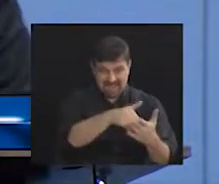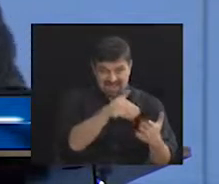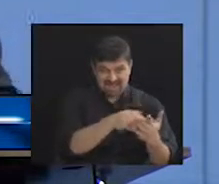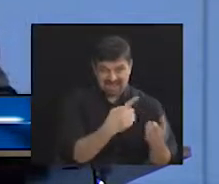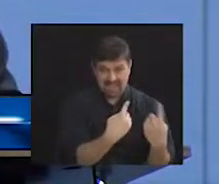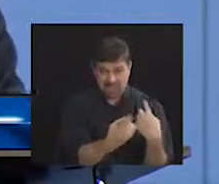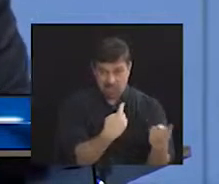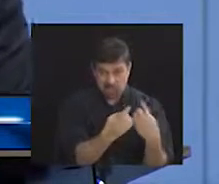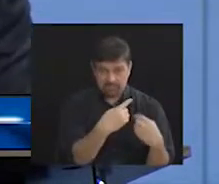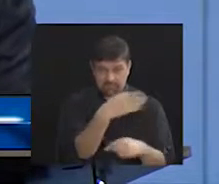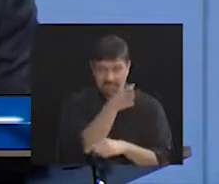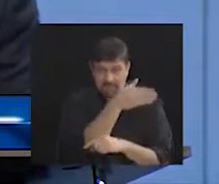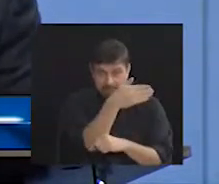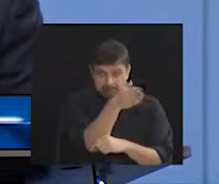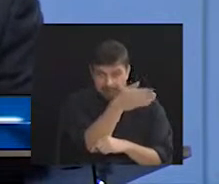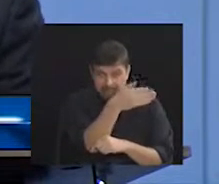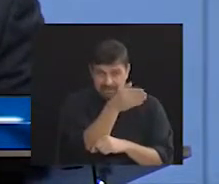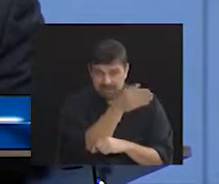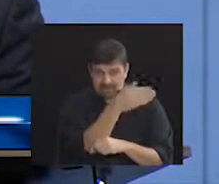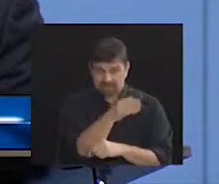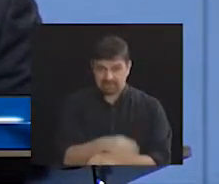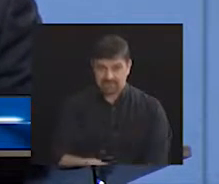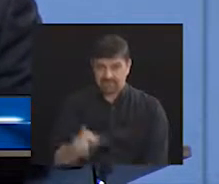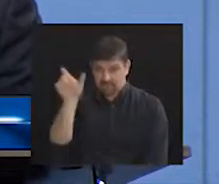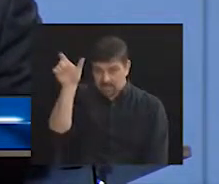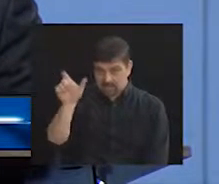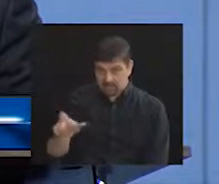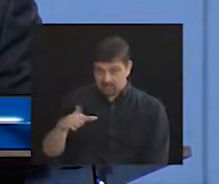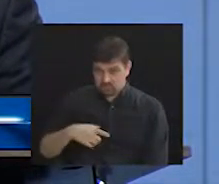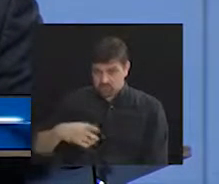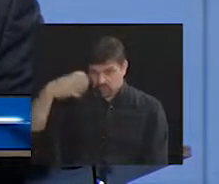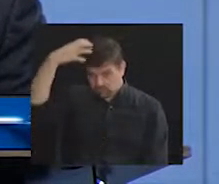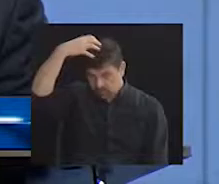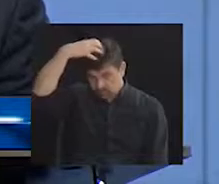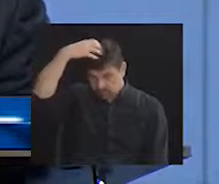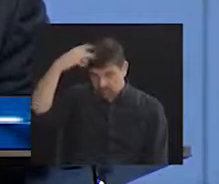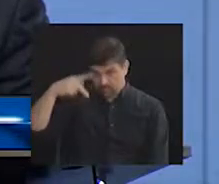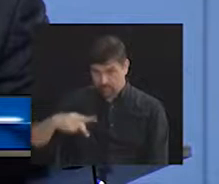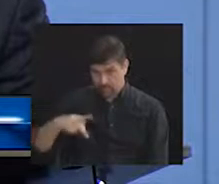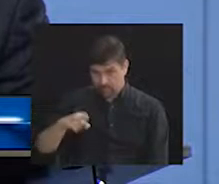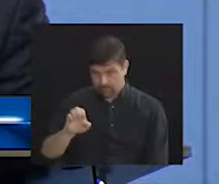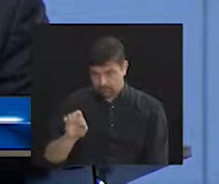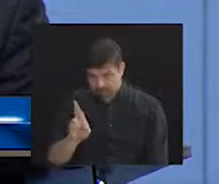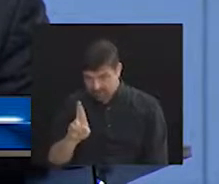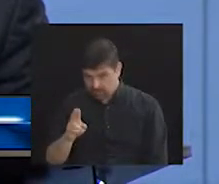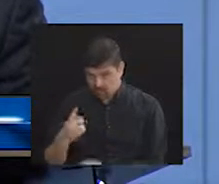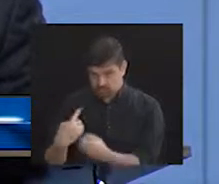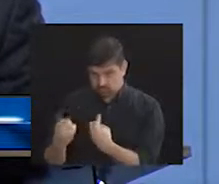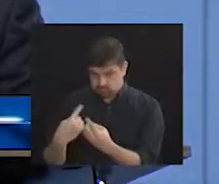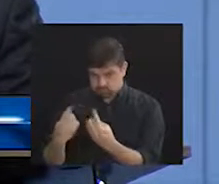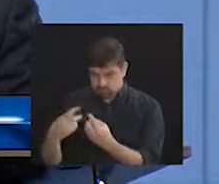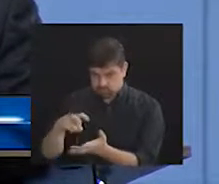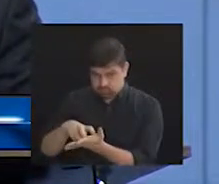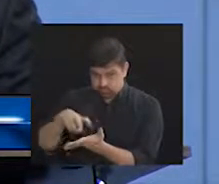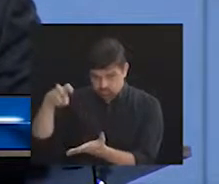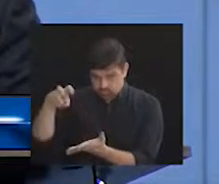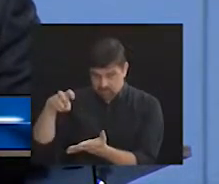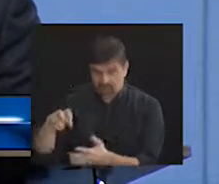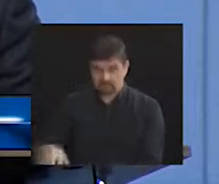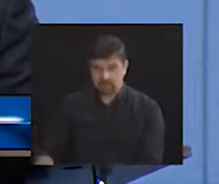à pessoa que sai aqui dom pedro e de manhã senhor presidente